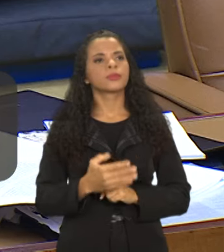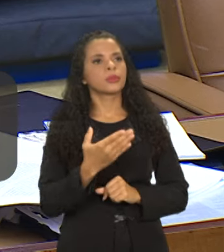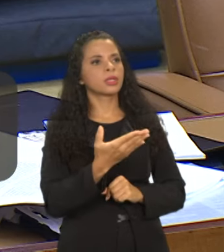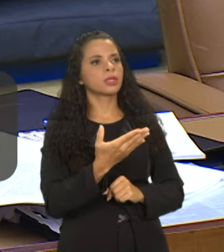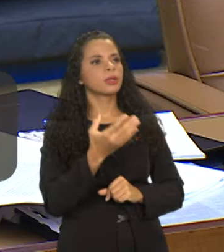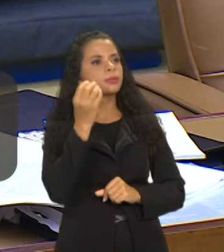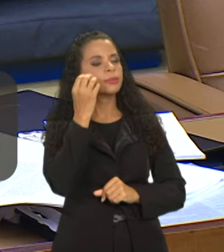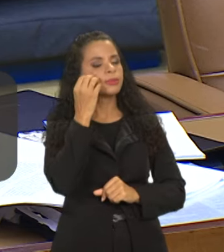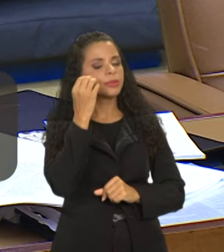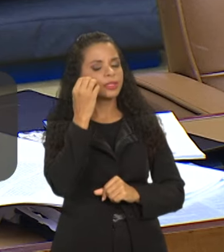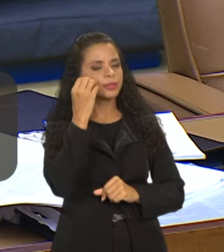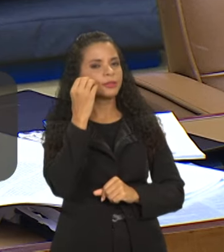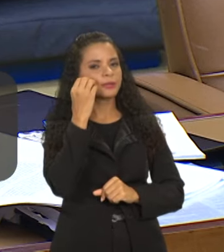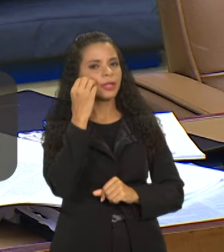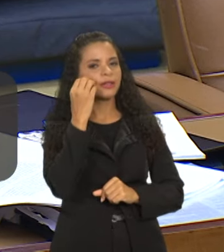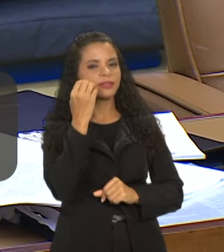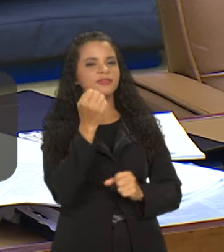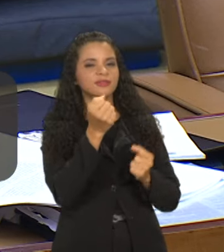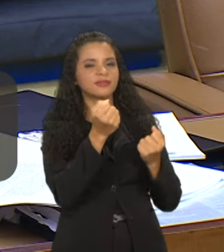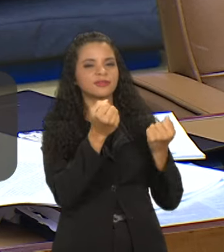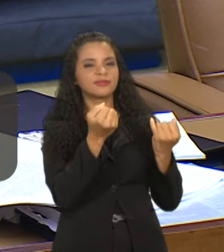Pedro. Realmente,